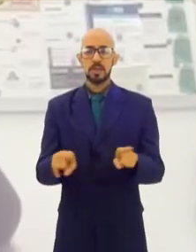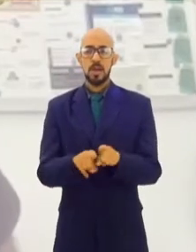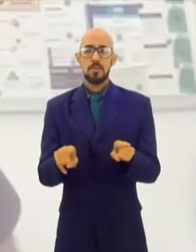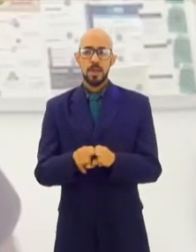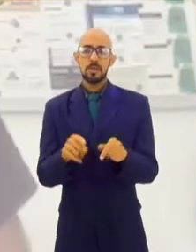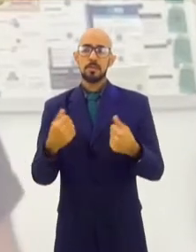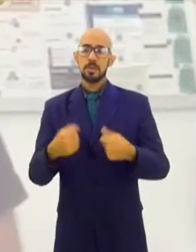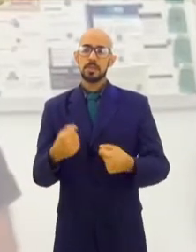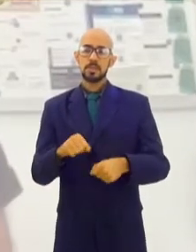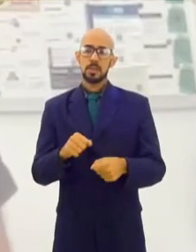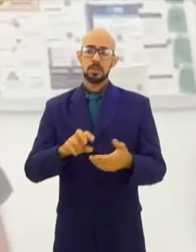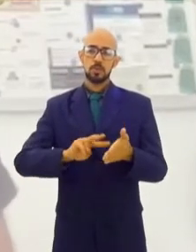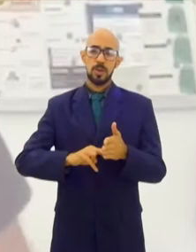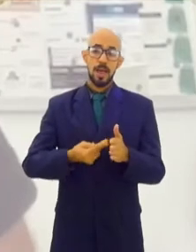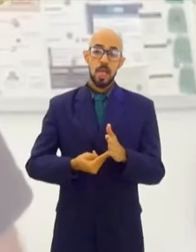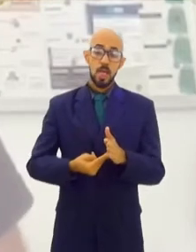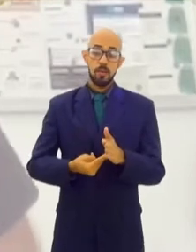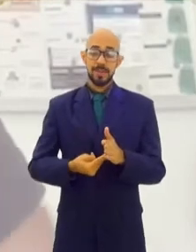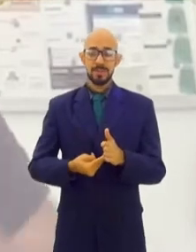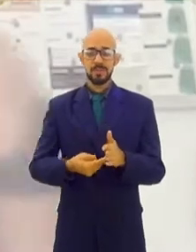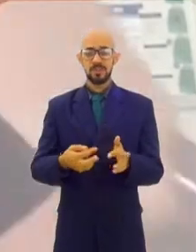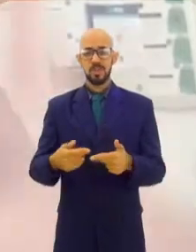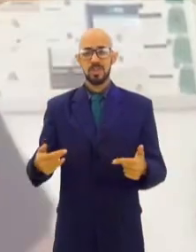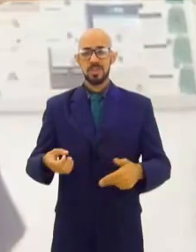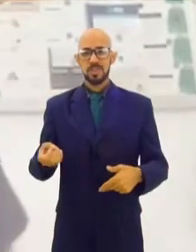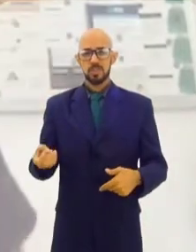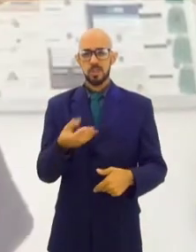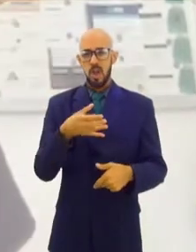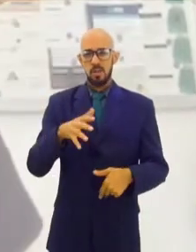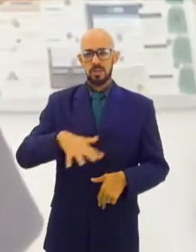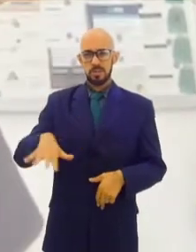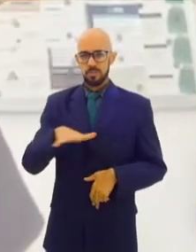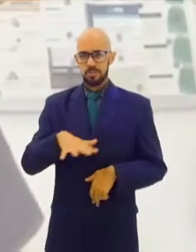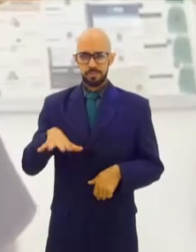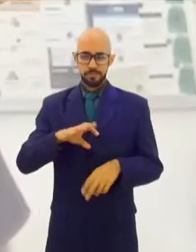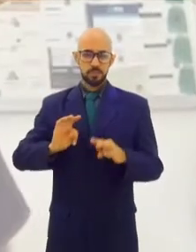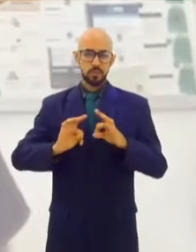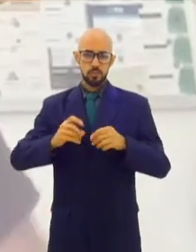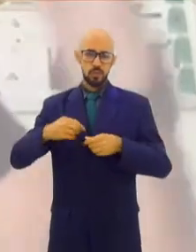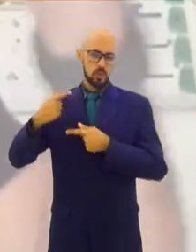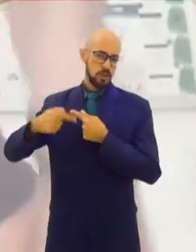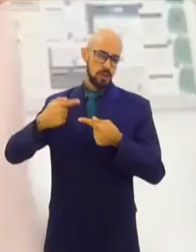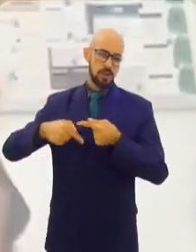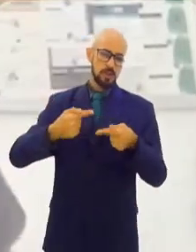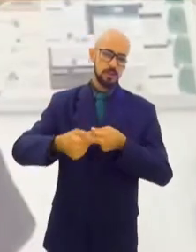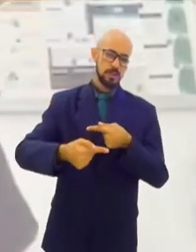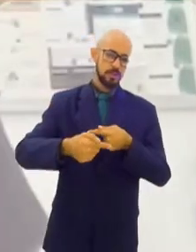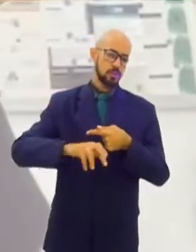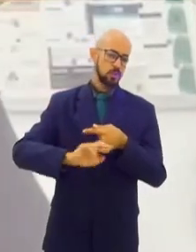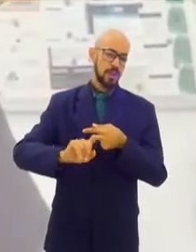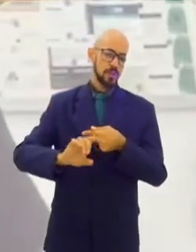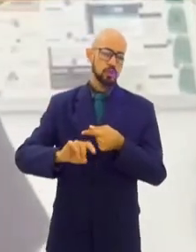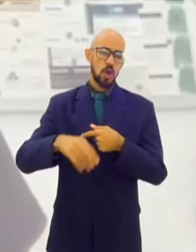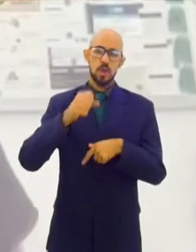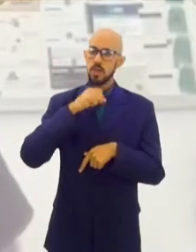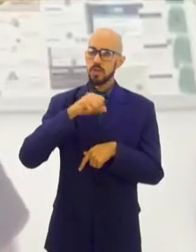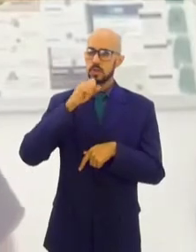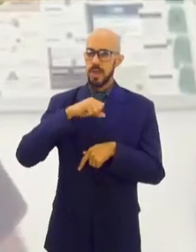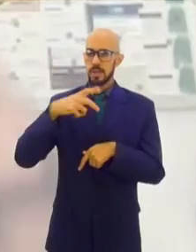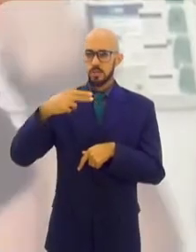profissionais vamos dizer assim mas também uma uma renovação de quem já tá aí no mercado mas de todas as gerações